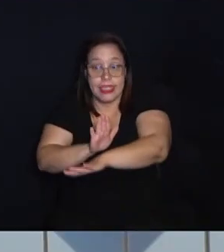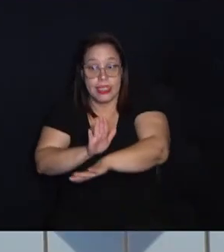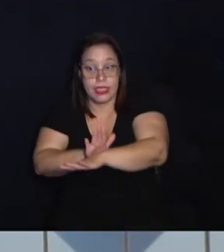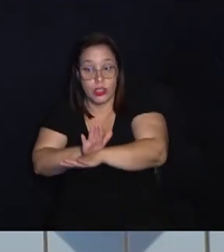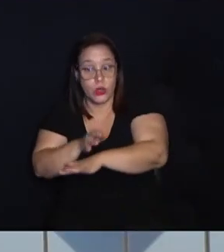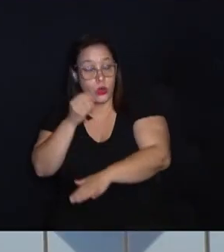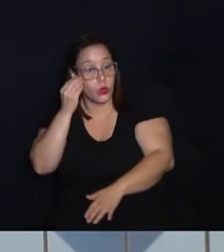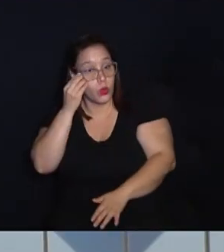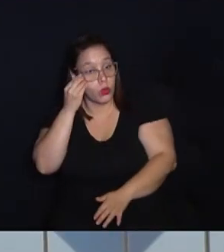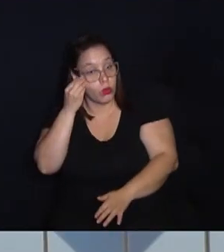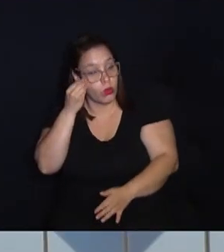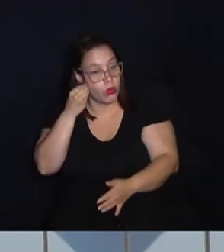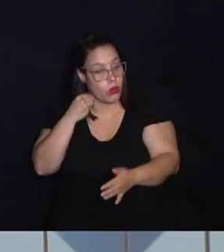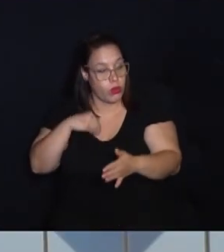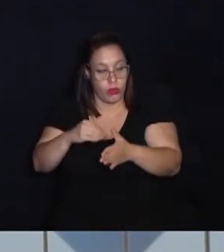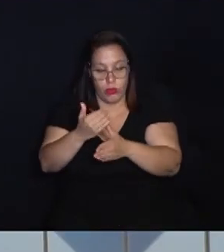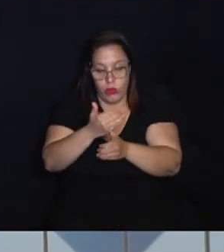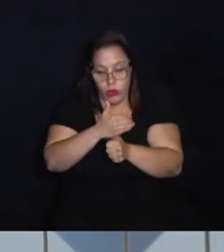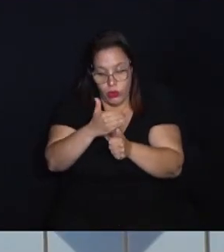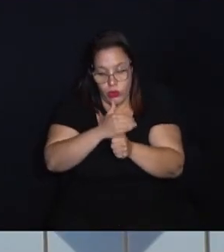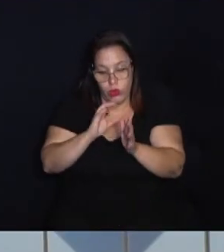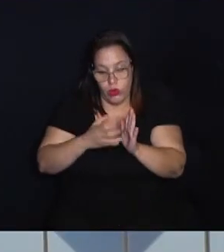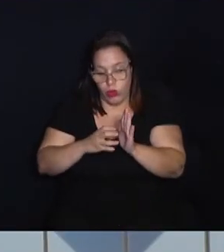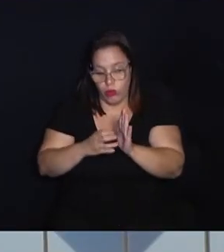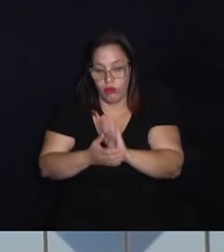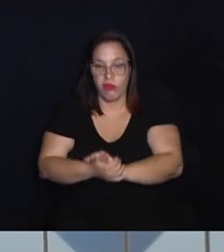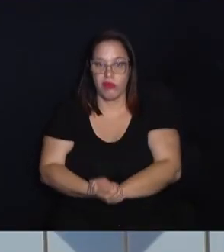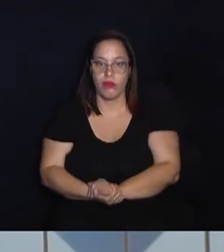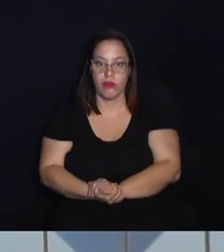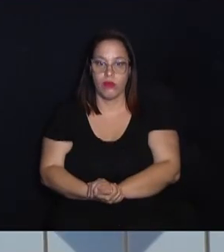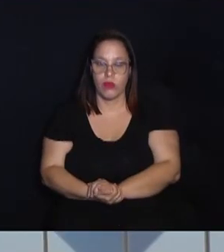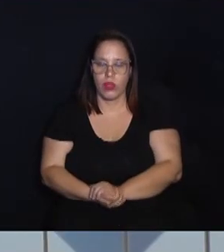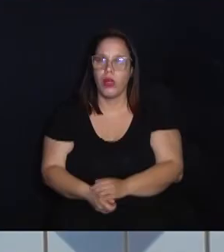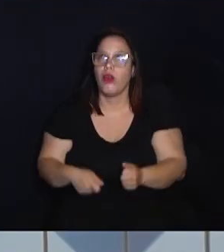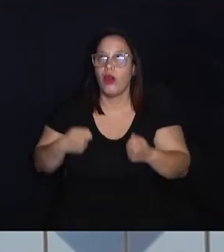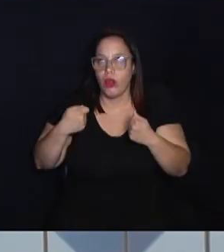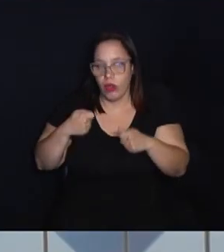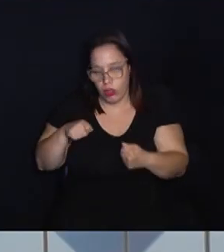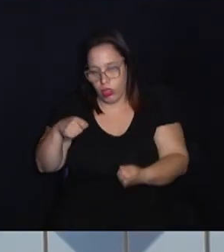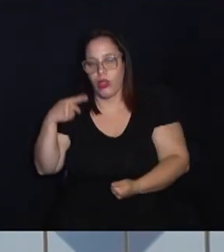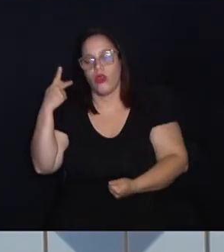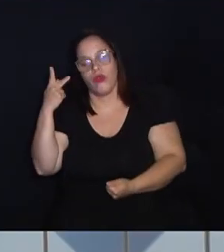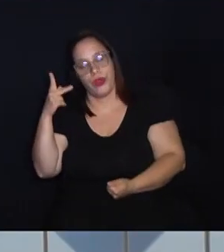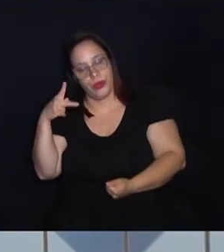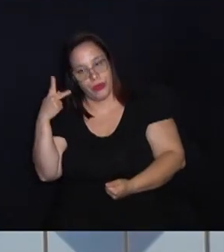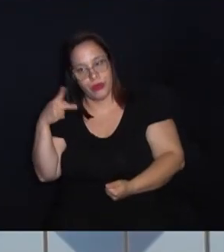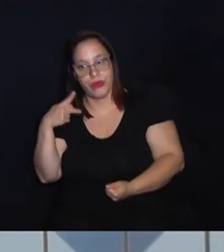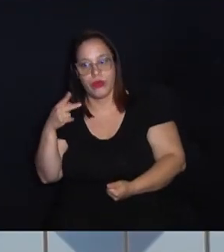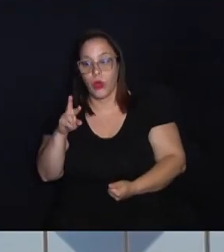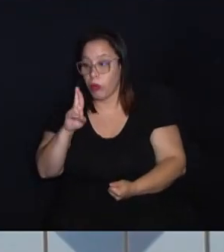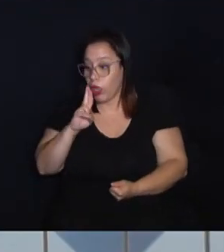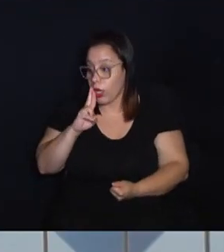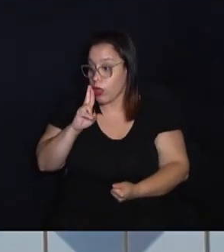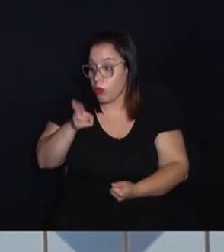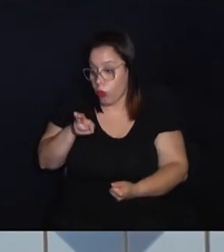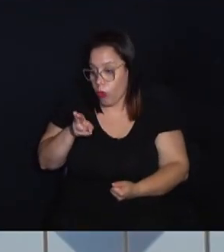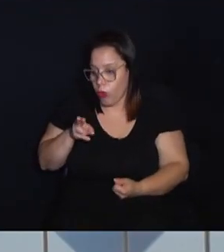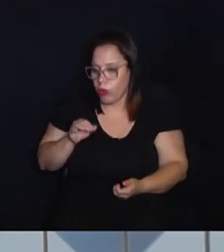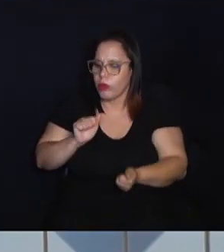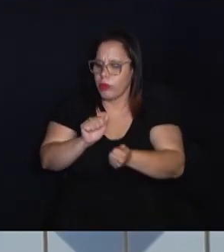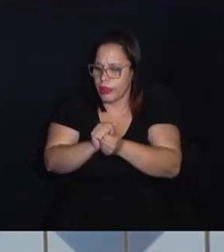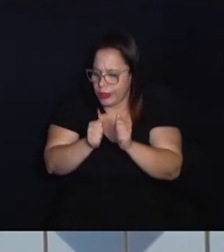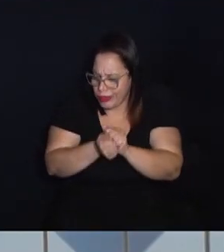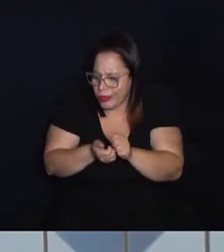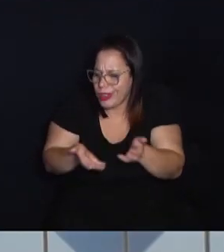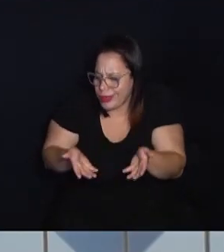os mandatos e, obviamente, exige dos vereadores também assim, uma resposta mais adequada a